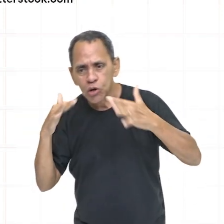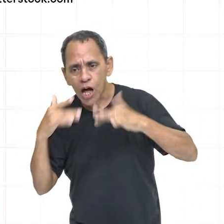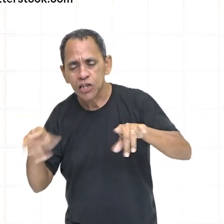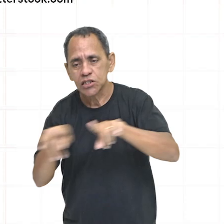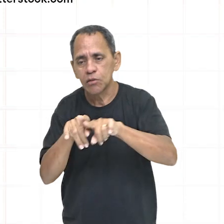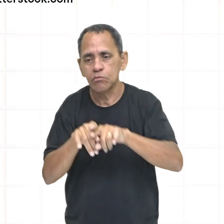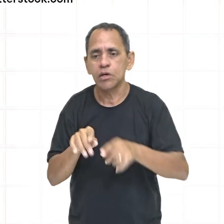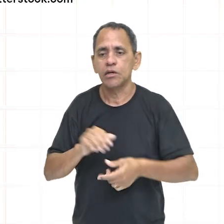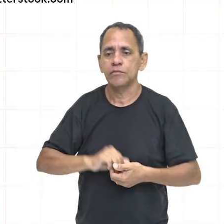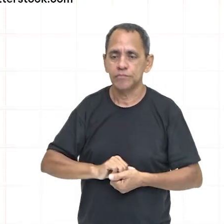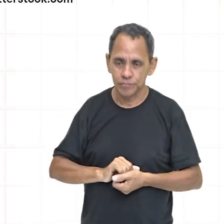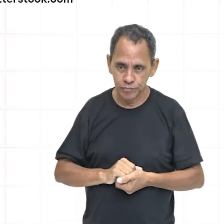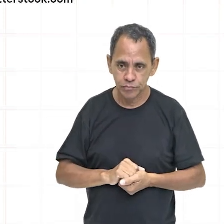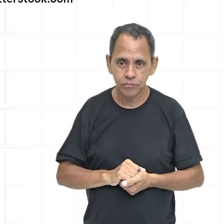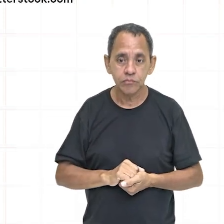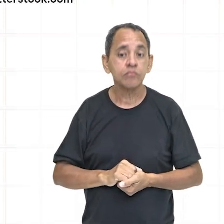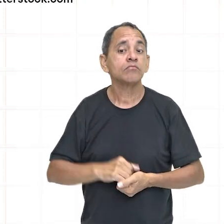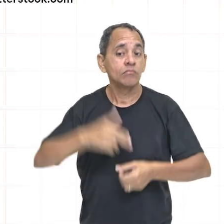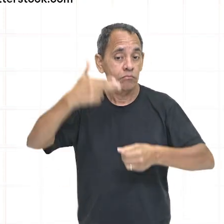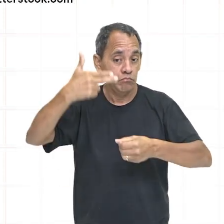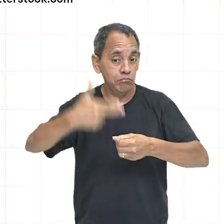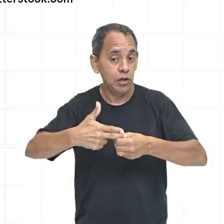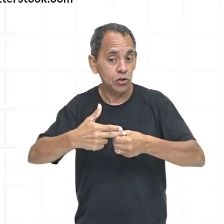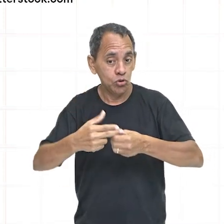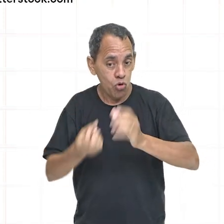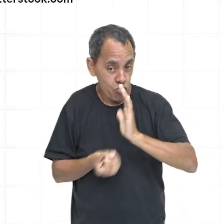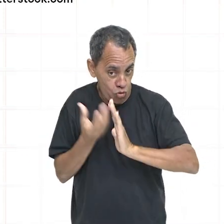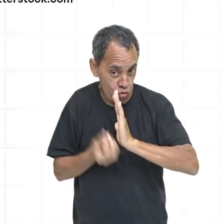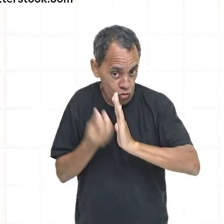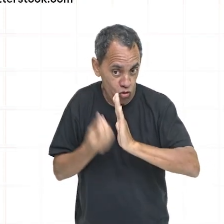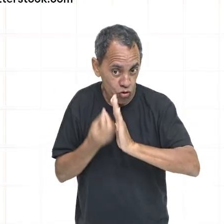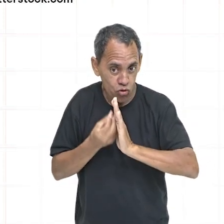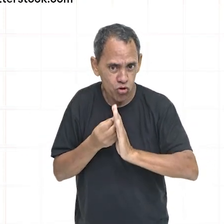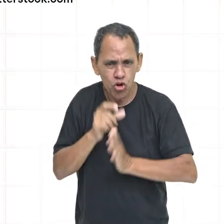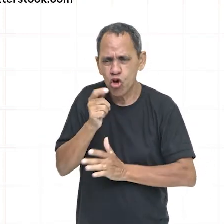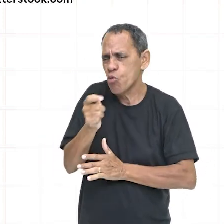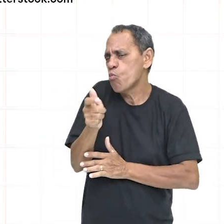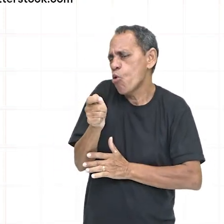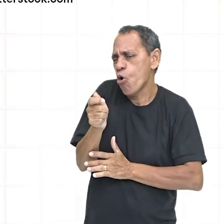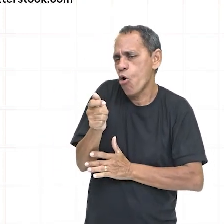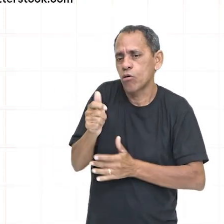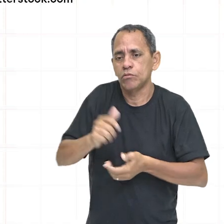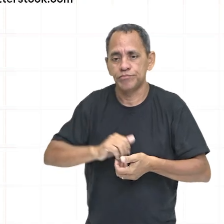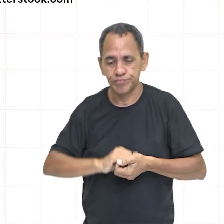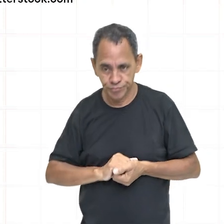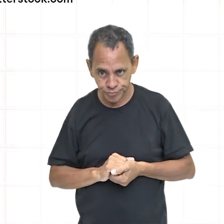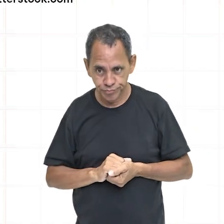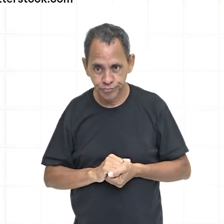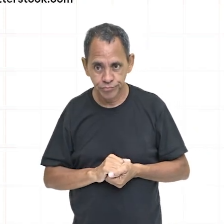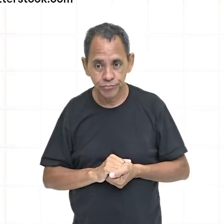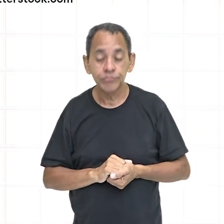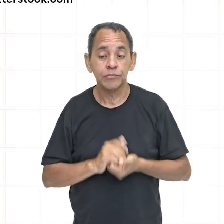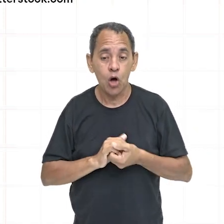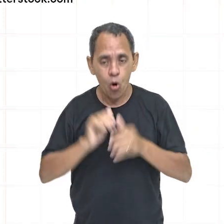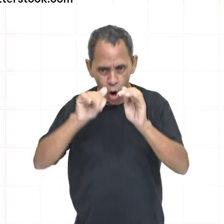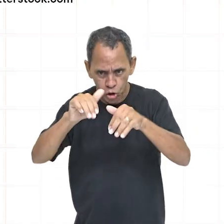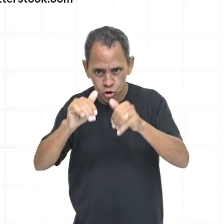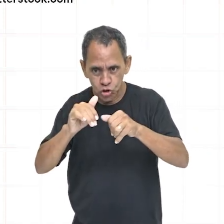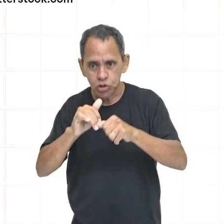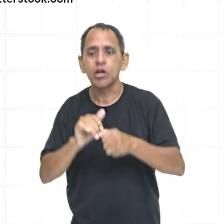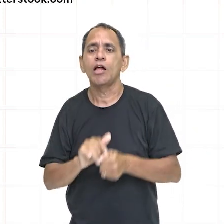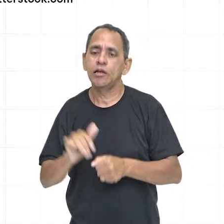de petróleo é insuficiente. E nesse caso, a Austrália importa o petróleo. Tudo